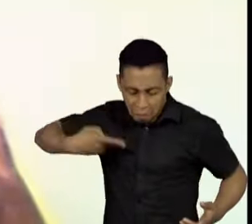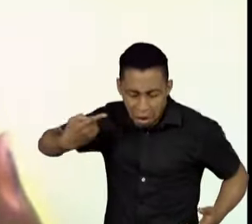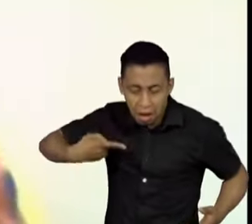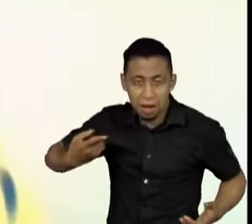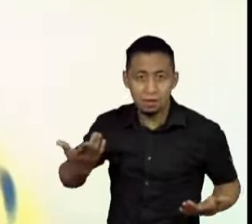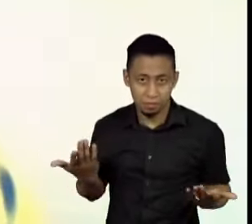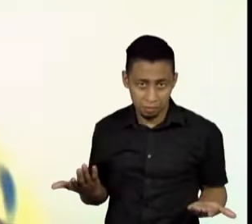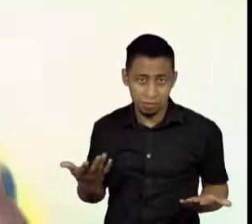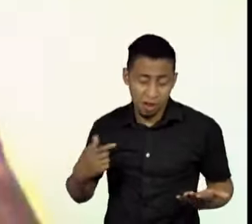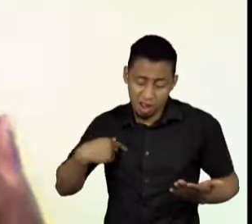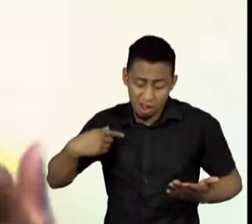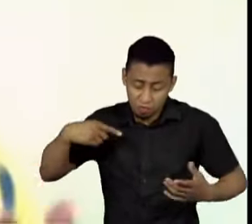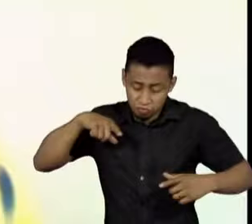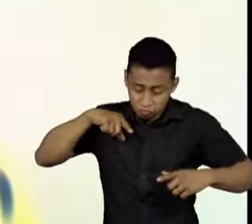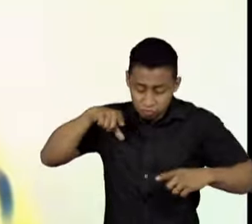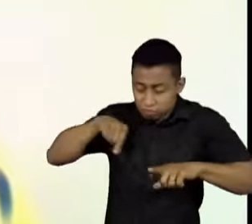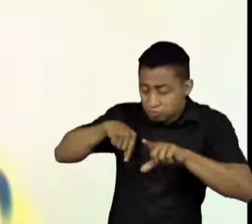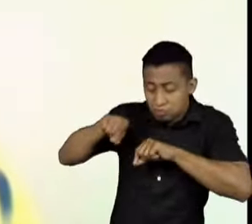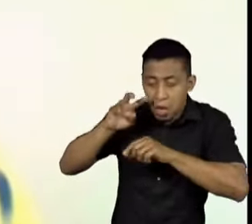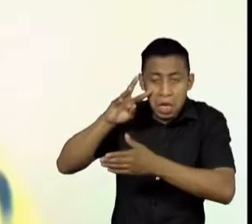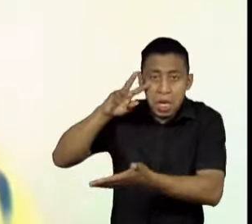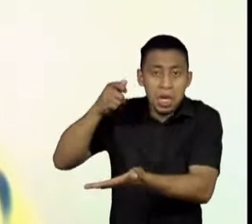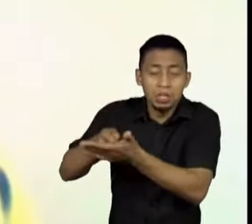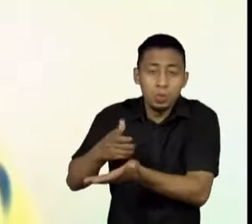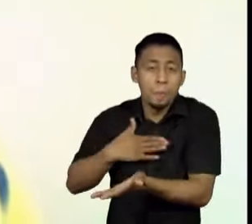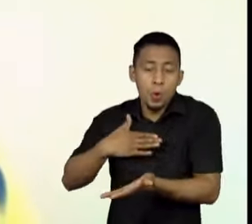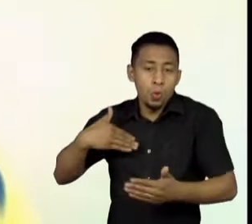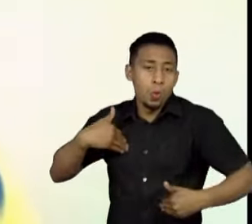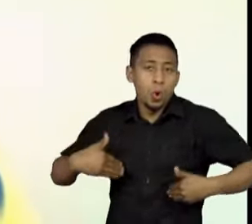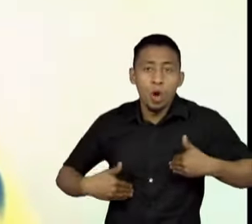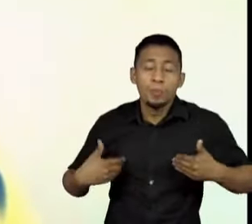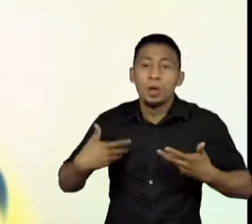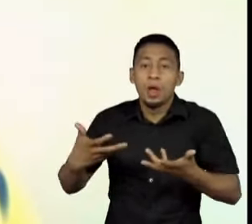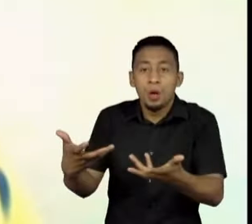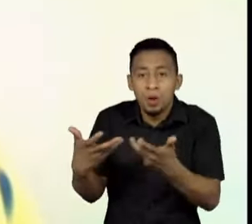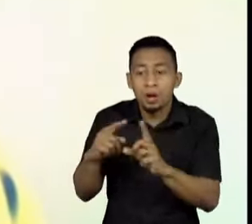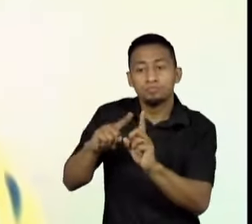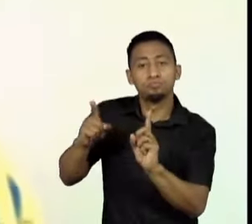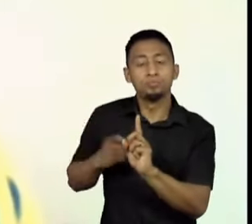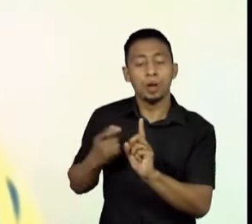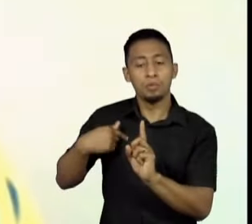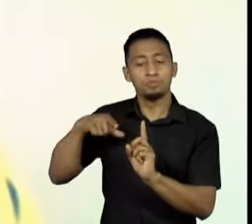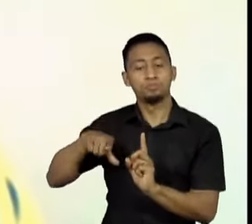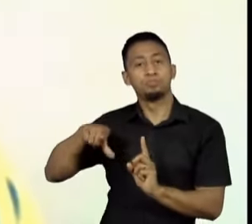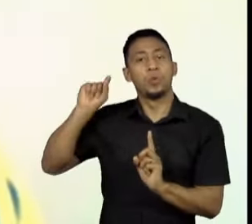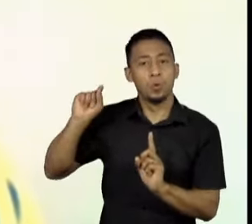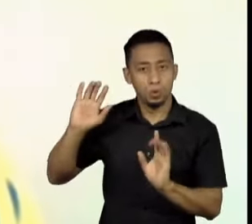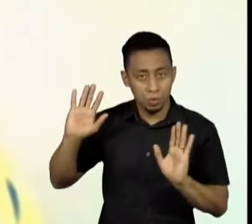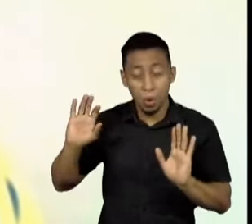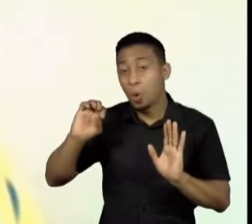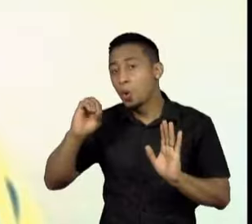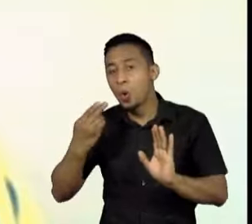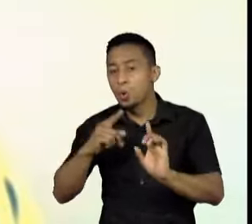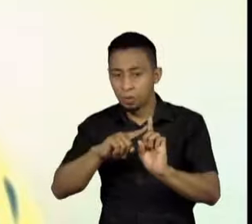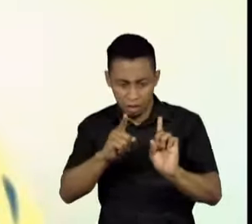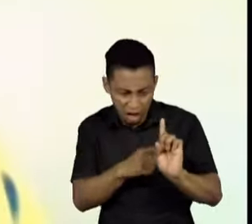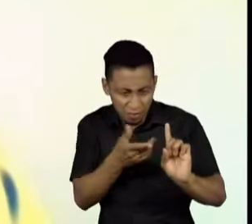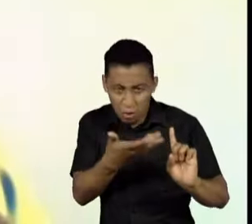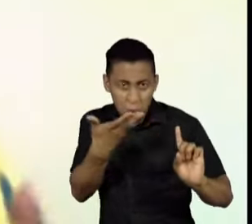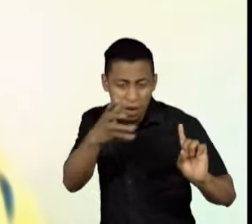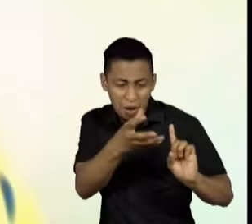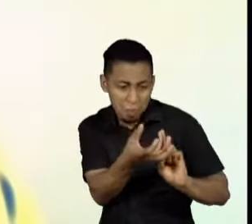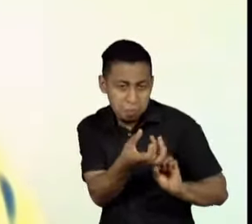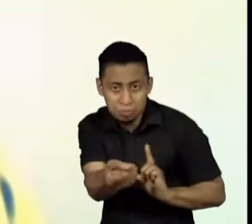O meu corpo, eu que vou decidir o momento exato que eu quero uma gravidez ou que eu vou interromper uma gravidez, né?